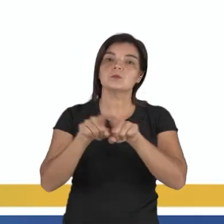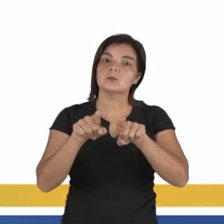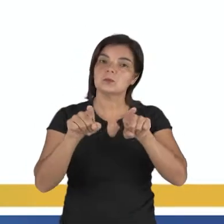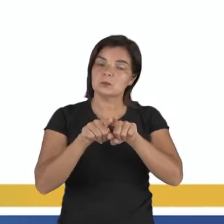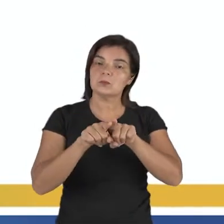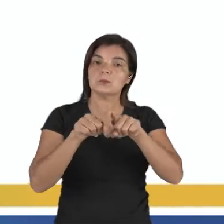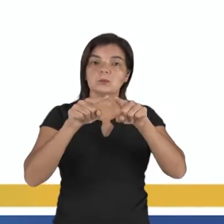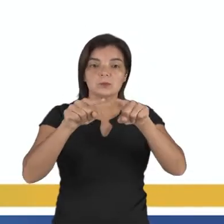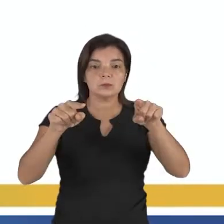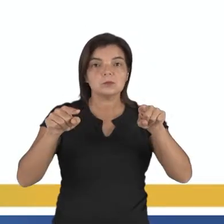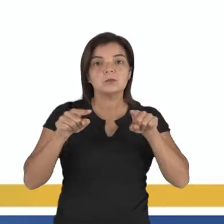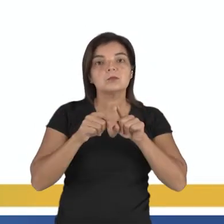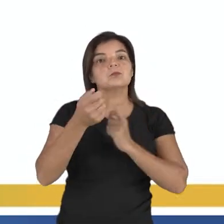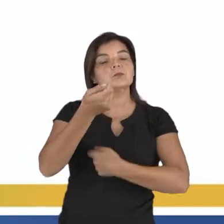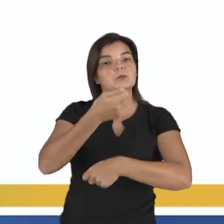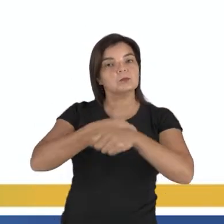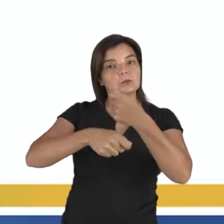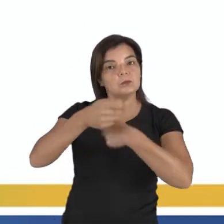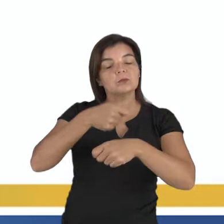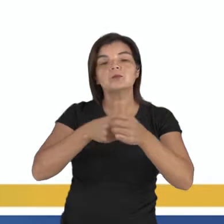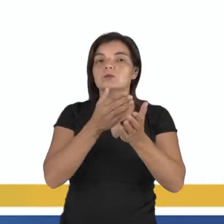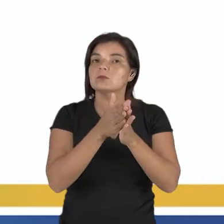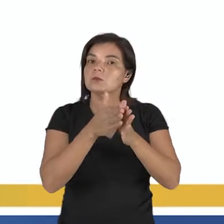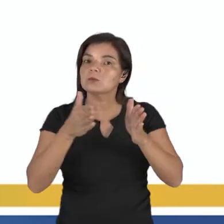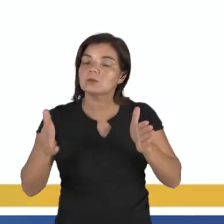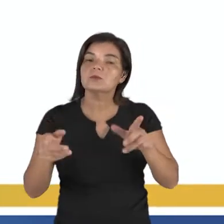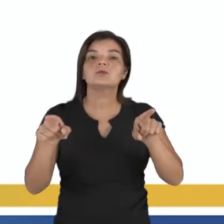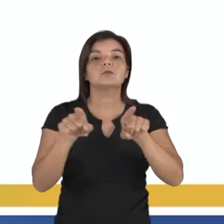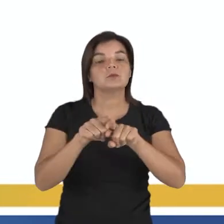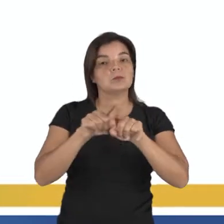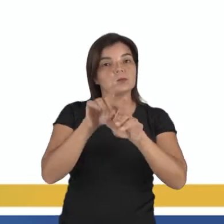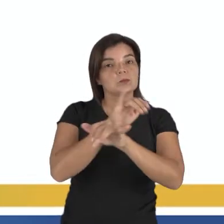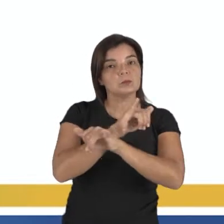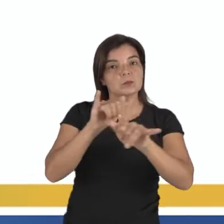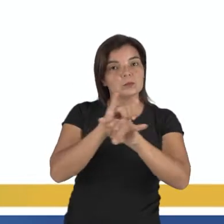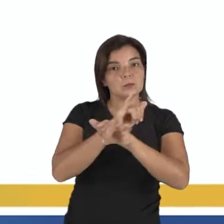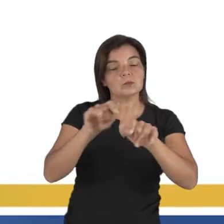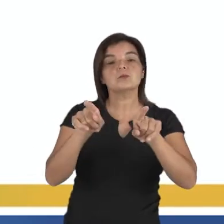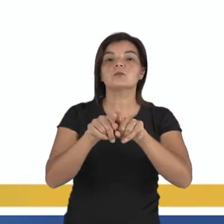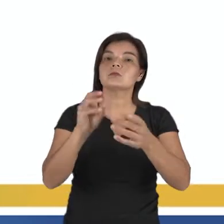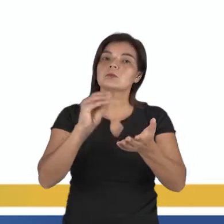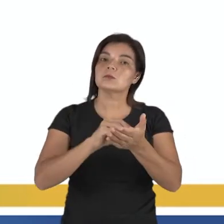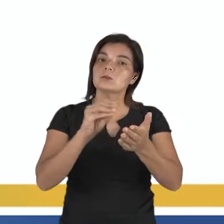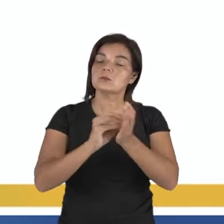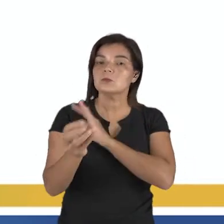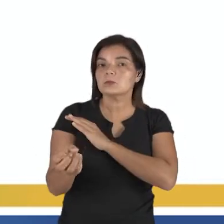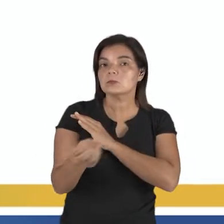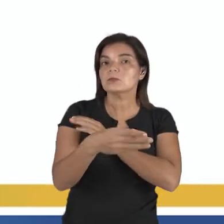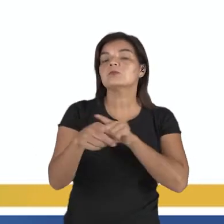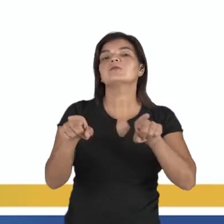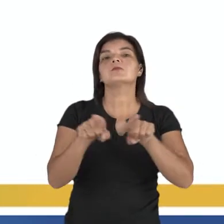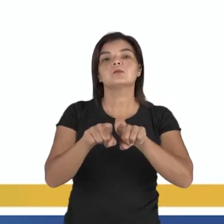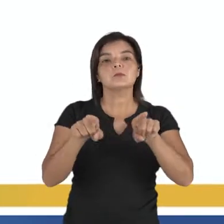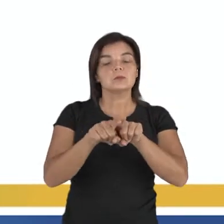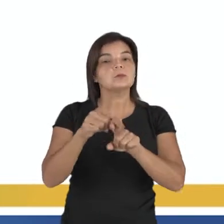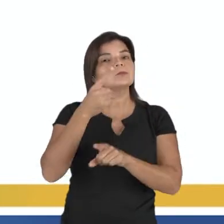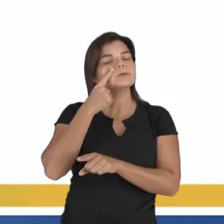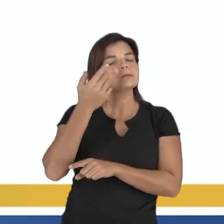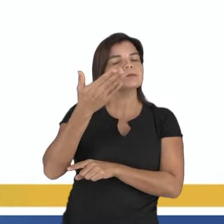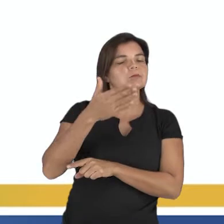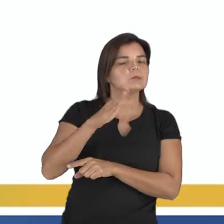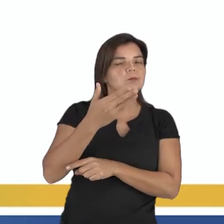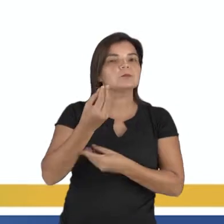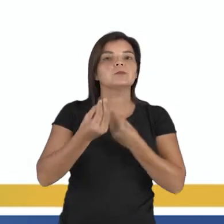quanto da nossa economia nesse período, certo? Então são dados que estão ainda desatualizados, mas a gente já dá para a gente ter